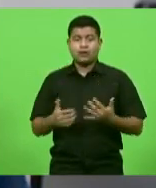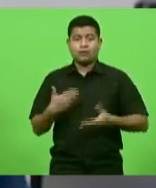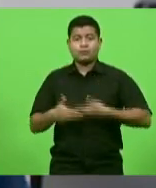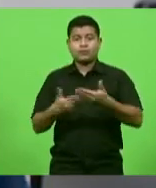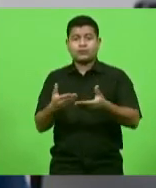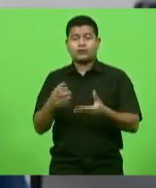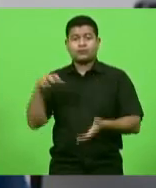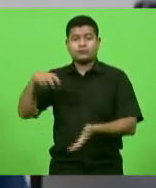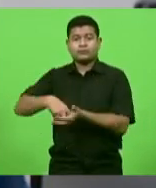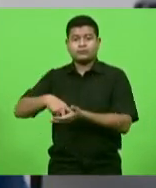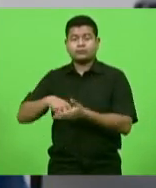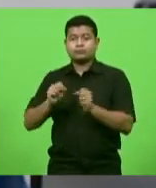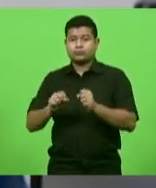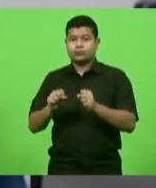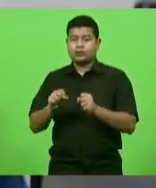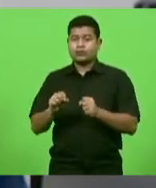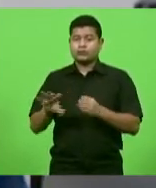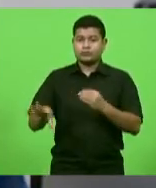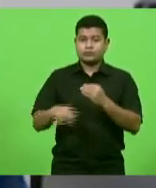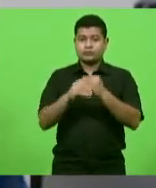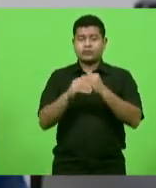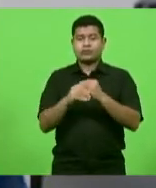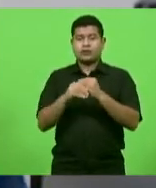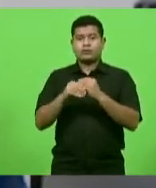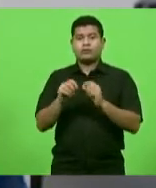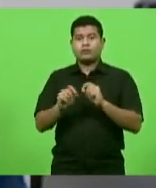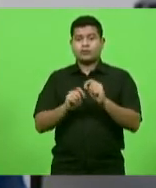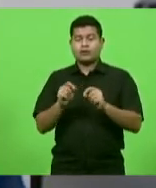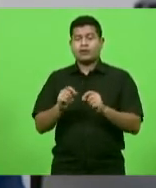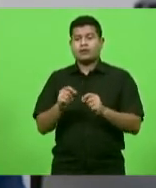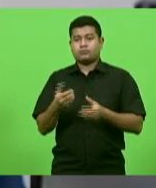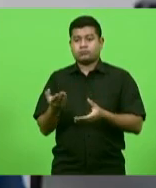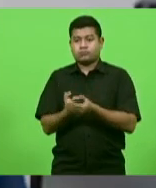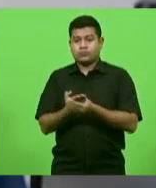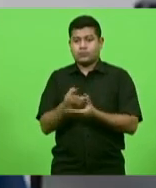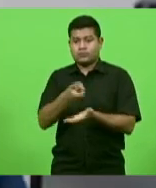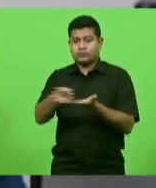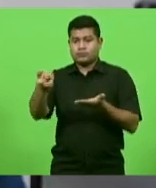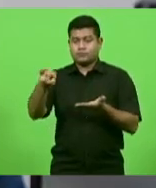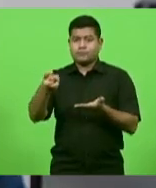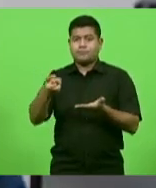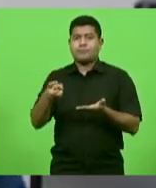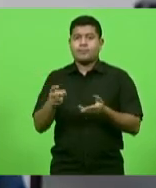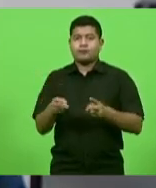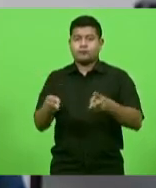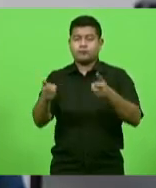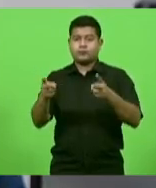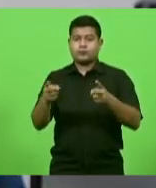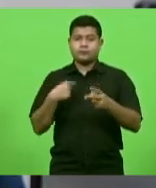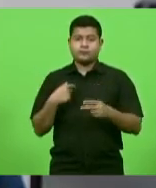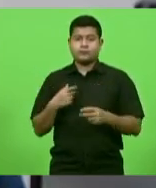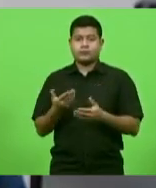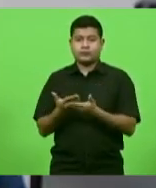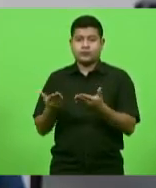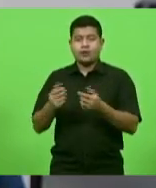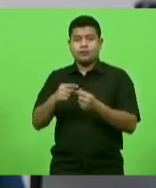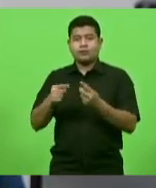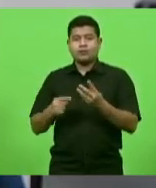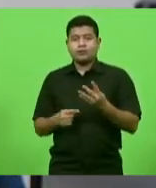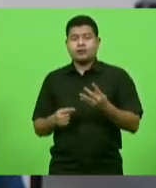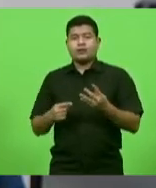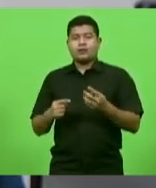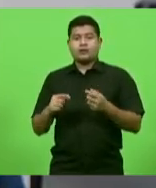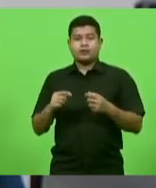Código Processo Penal poderá ser usado de forma suplementar para anunciar o processo de um título assim aqui além dos requisitos de forma